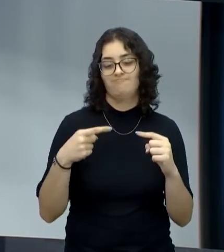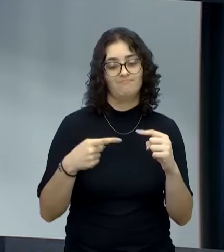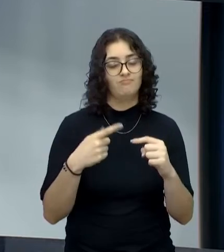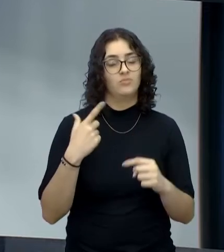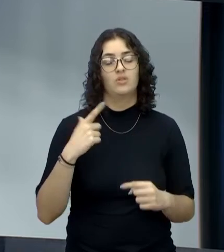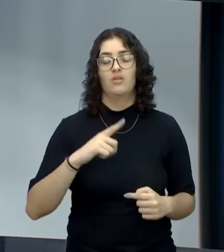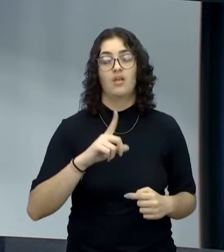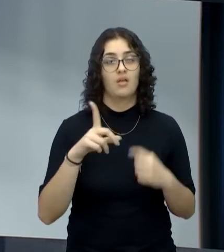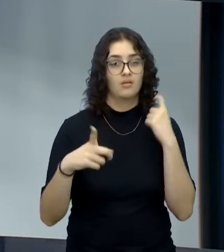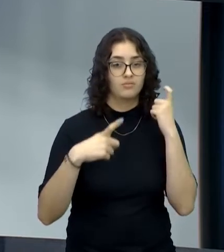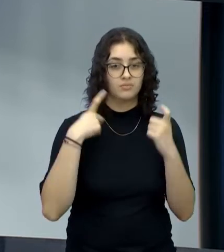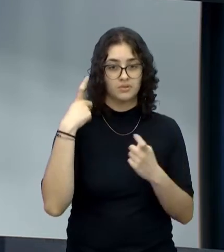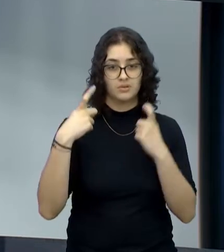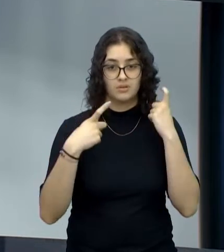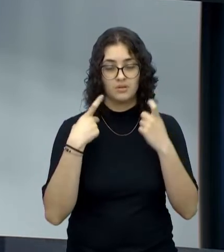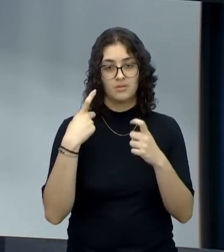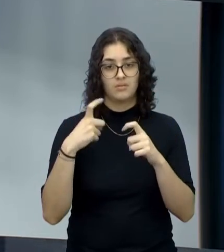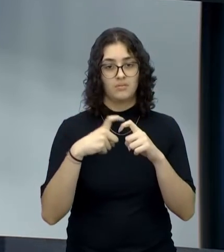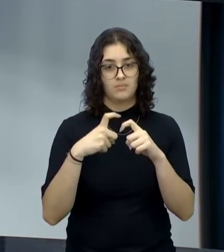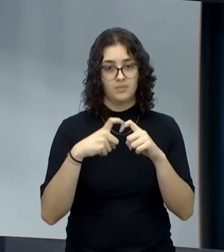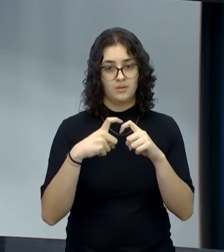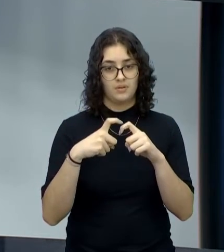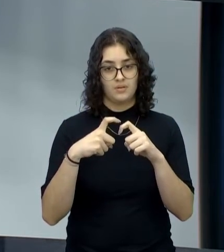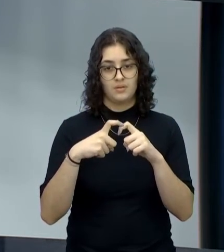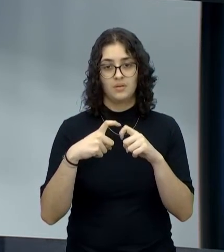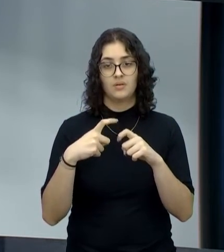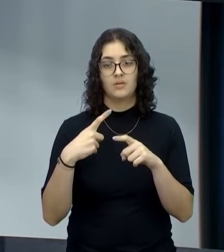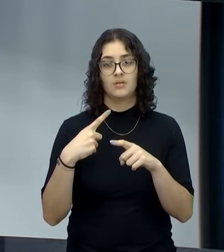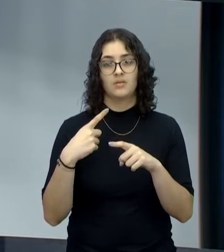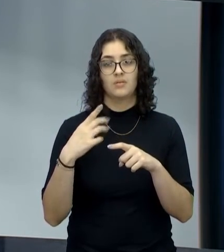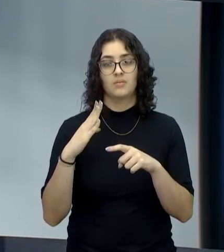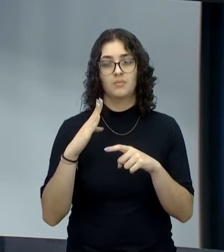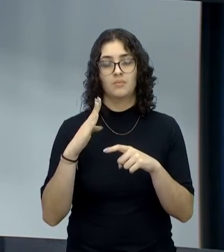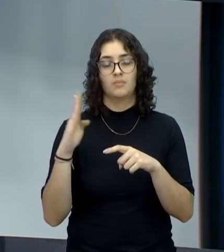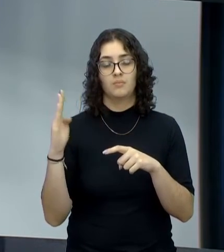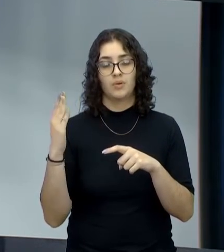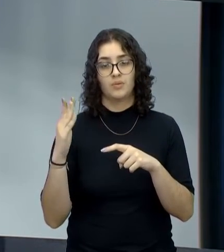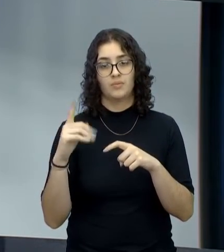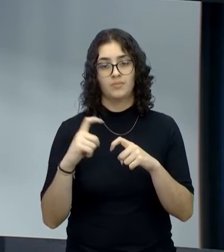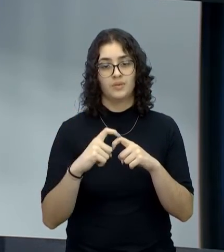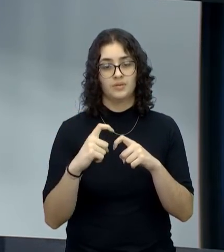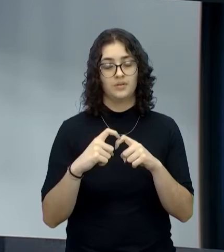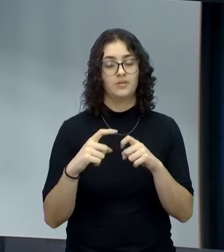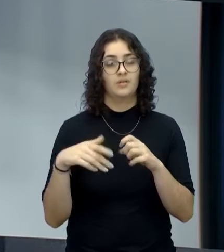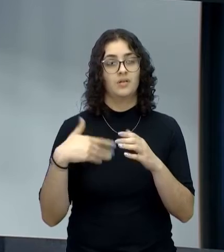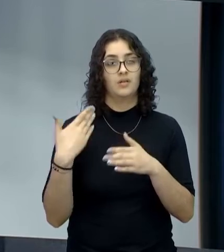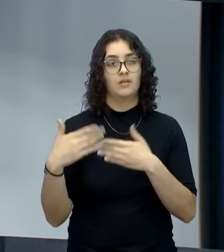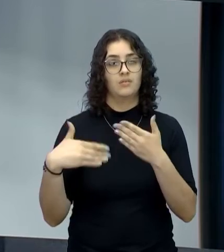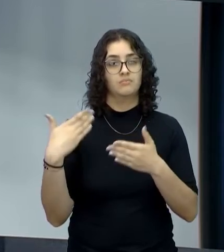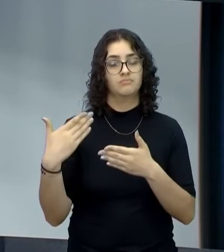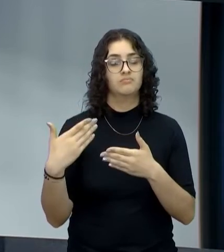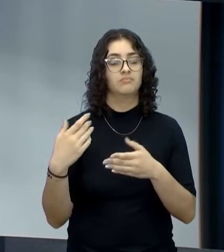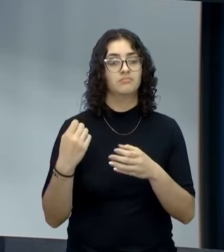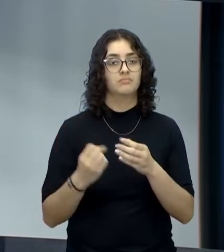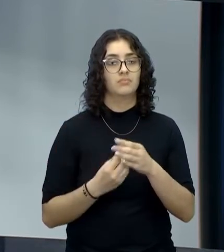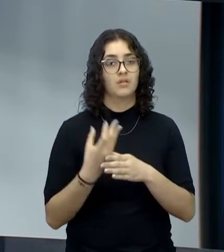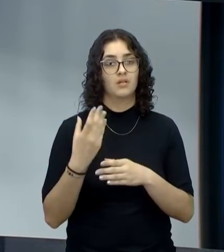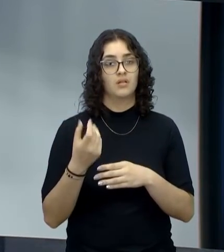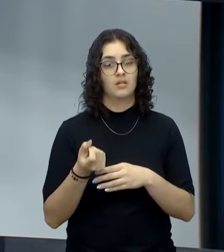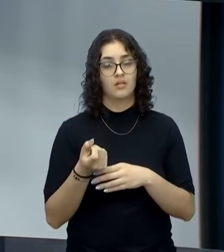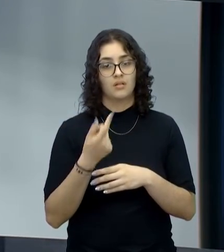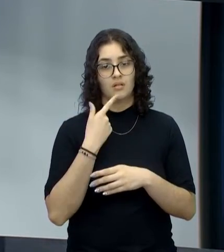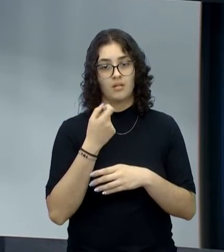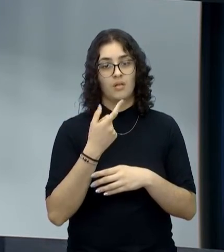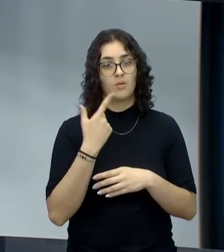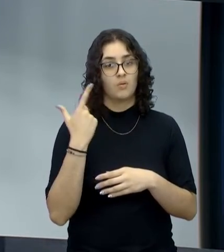grande preocupação aí da medicina e da biomedicina para os próximos anos, né? Para criar medicamentos